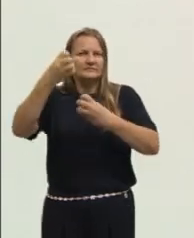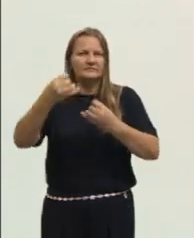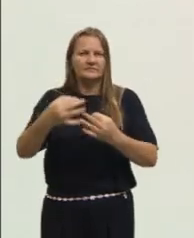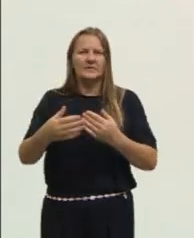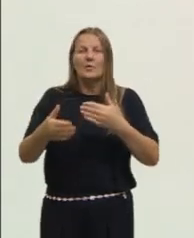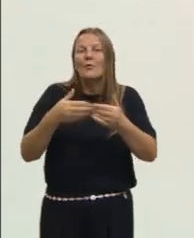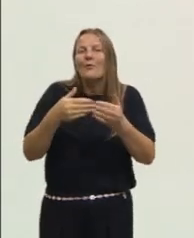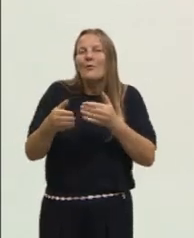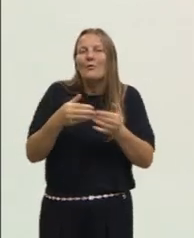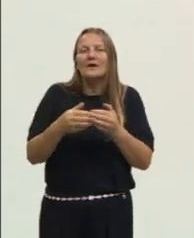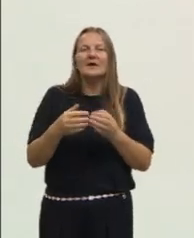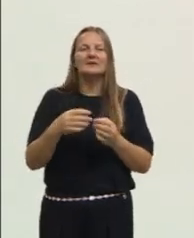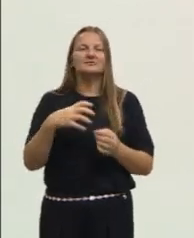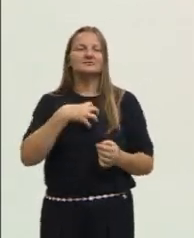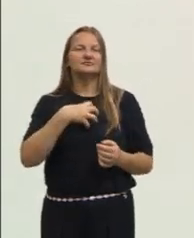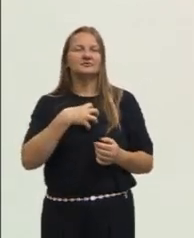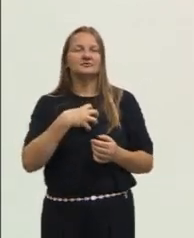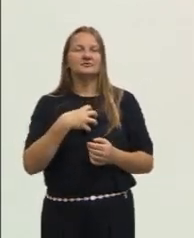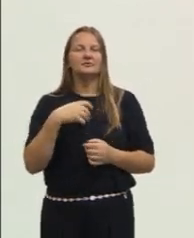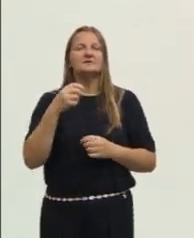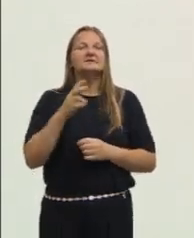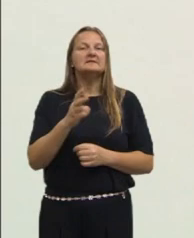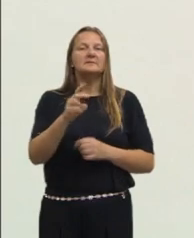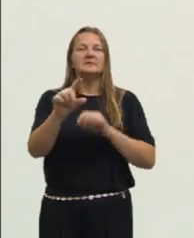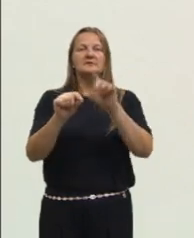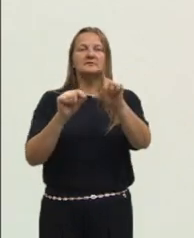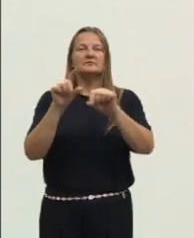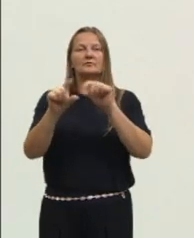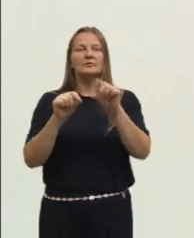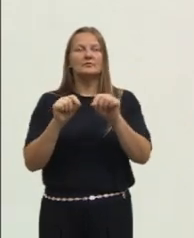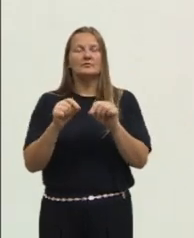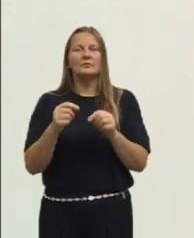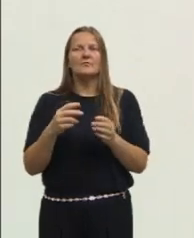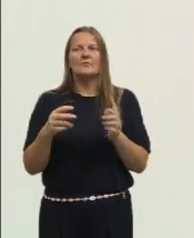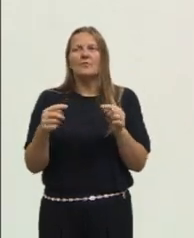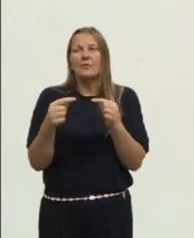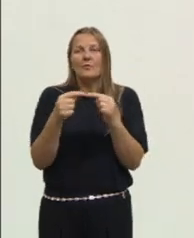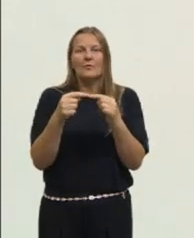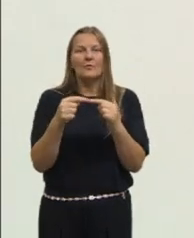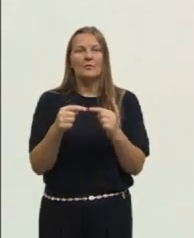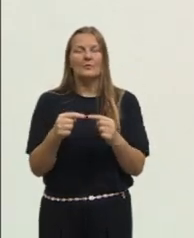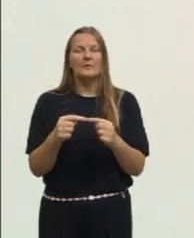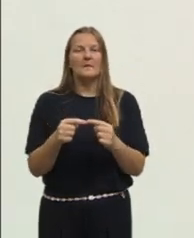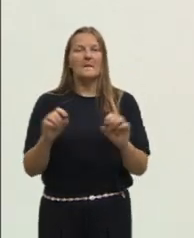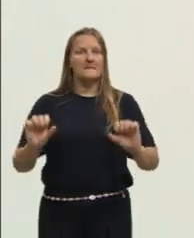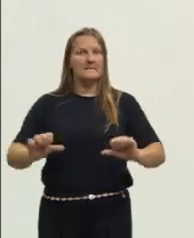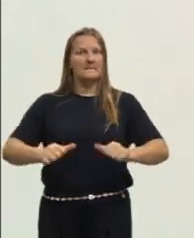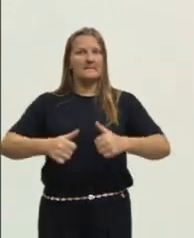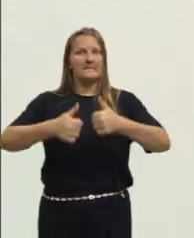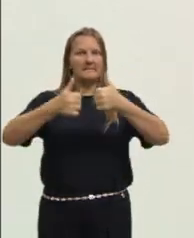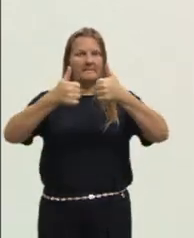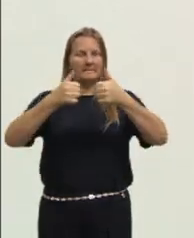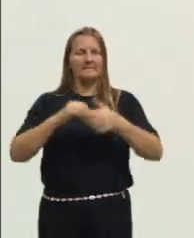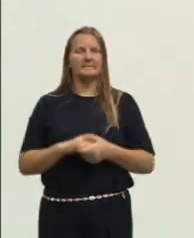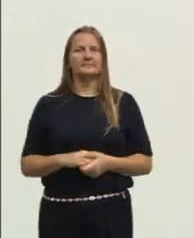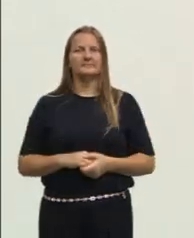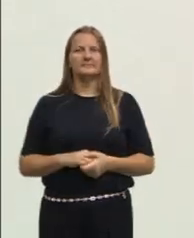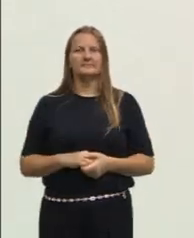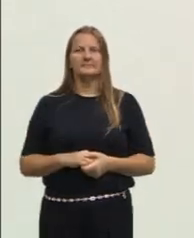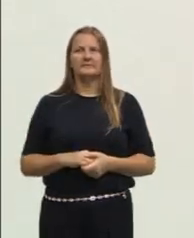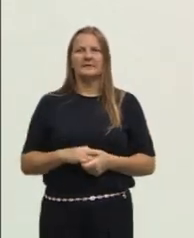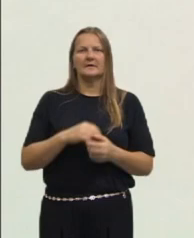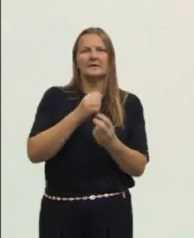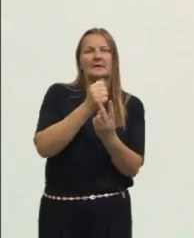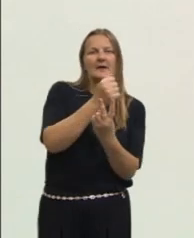forma que tu é sempre escolha tu vai escolher conforme tu tu acha melhor né tu vai escolher entre